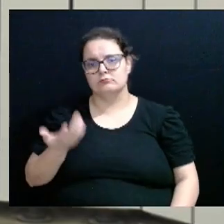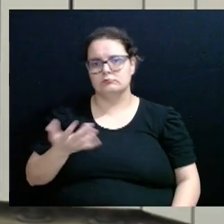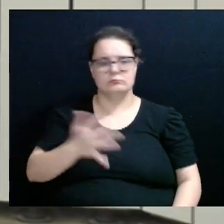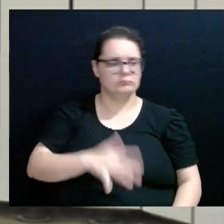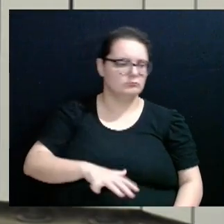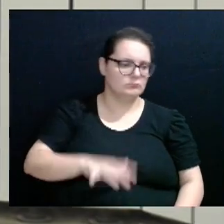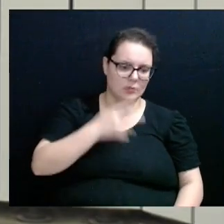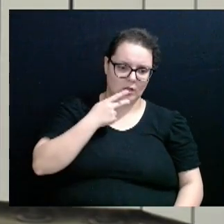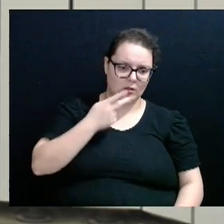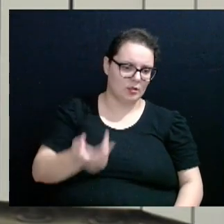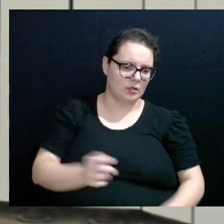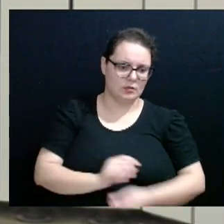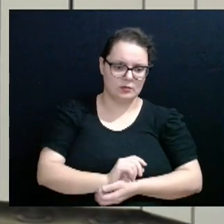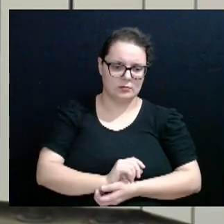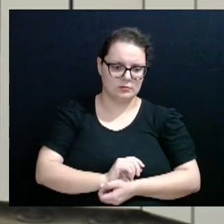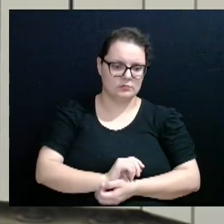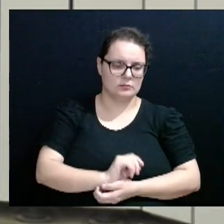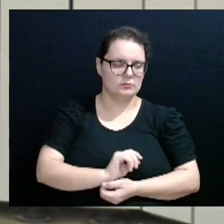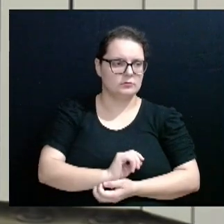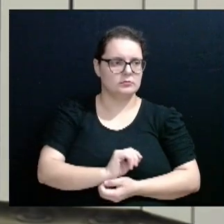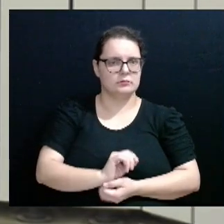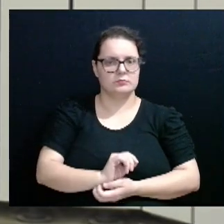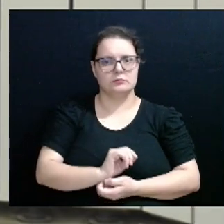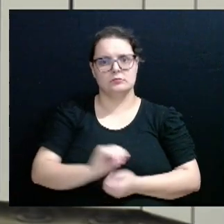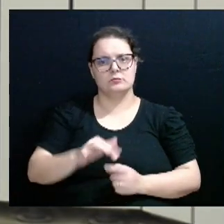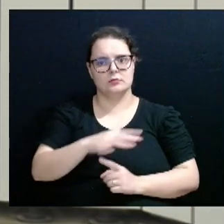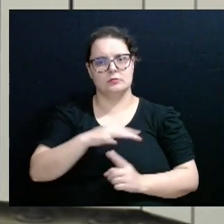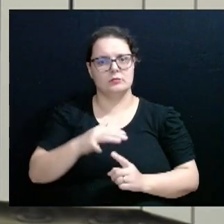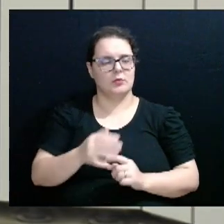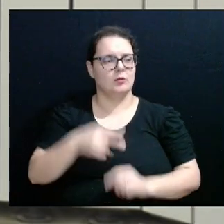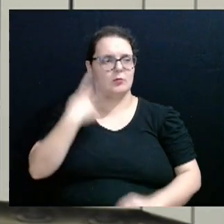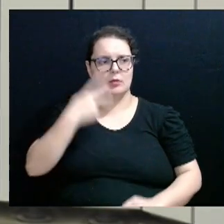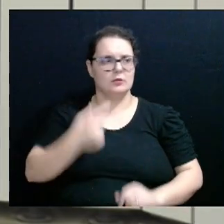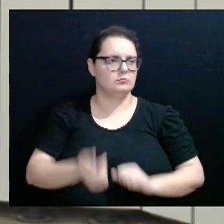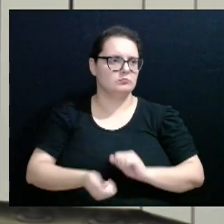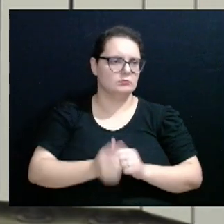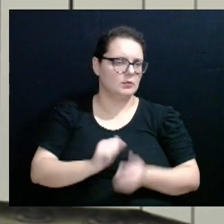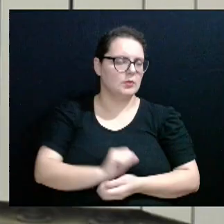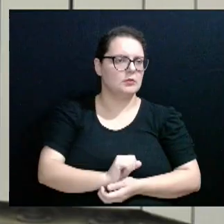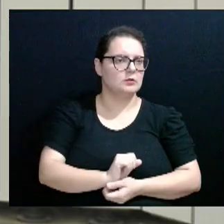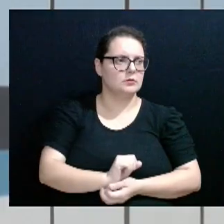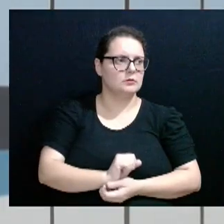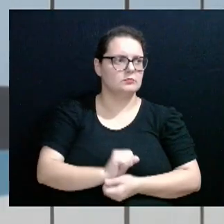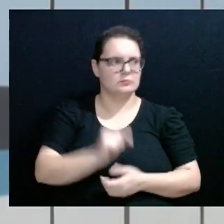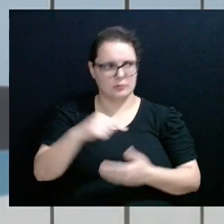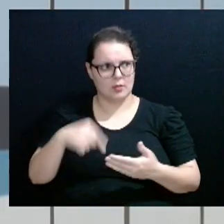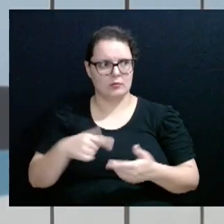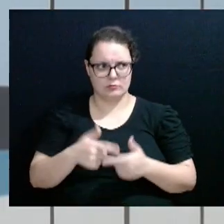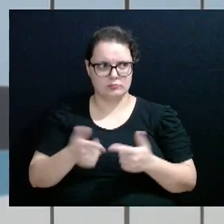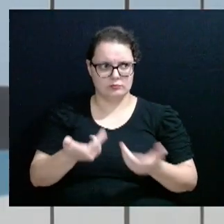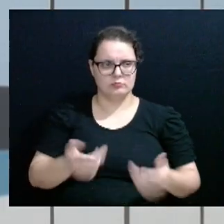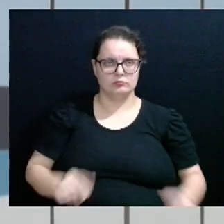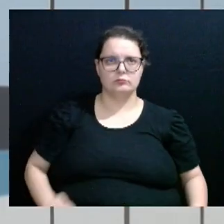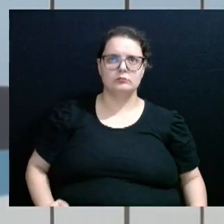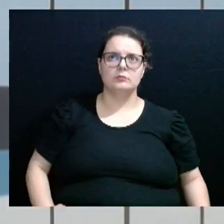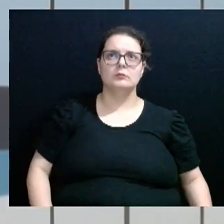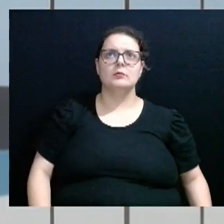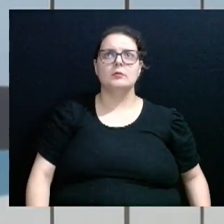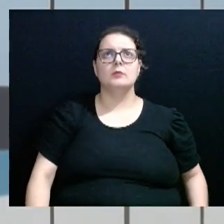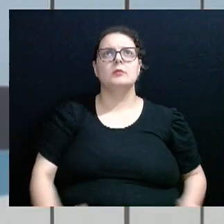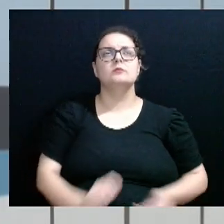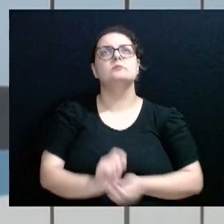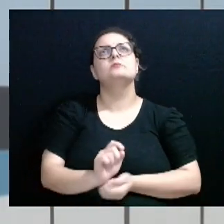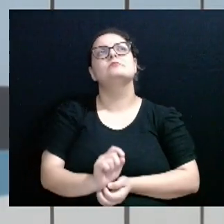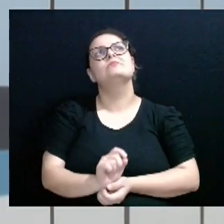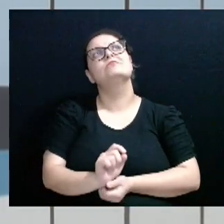meio ambiente, de política, de esporte? Você acha que pode ser essa uma das questões? É um reflexo, mas, sobretudo, eu acho